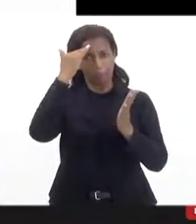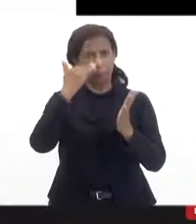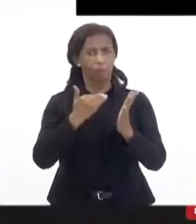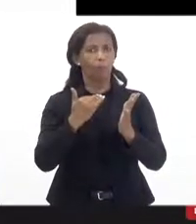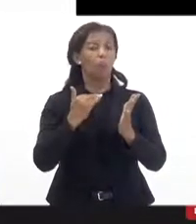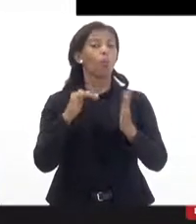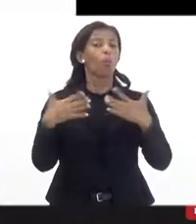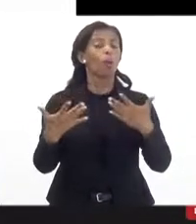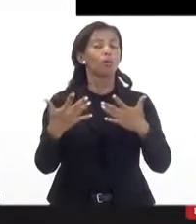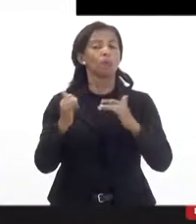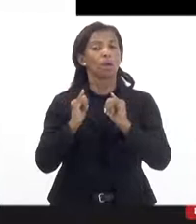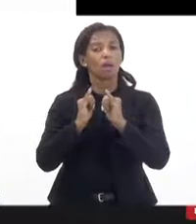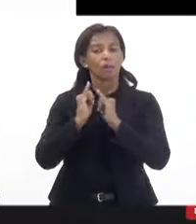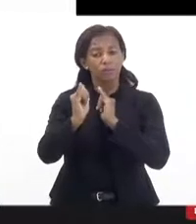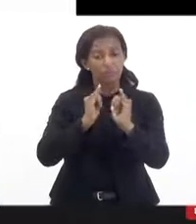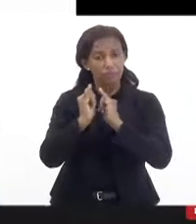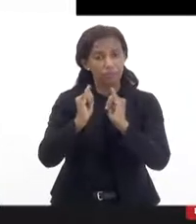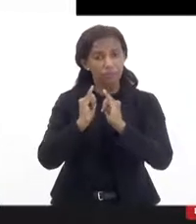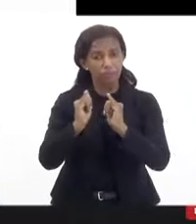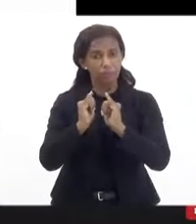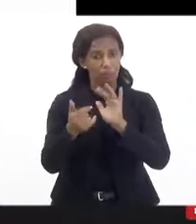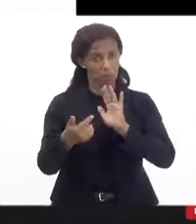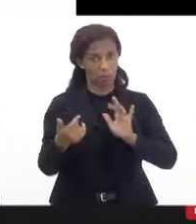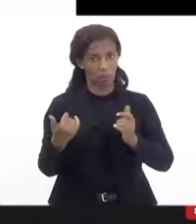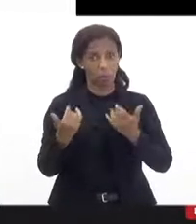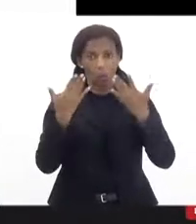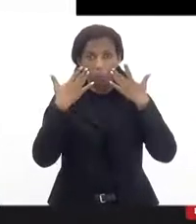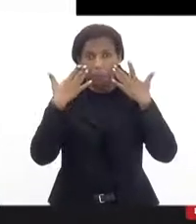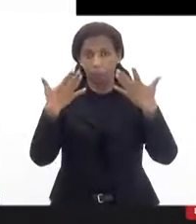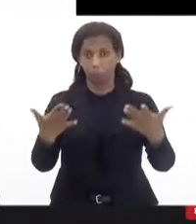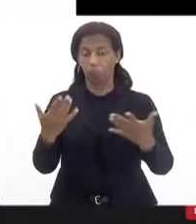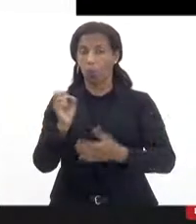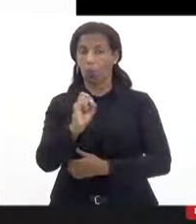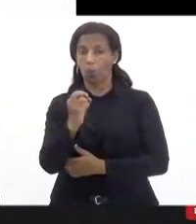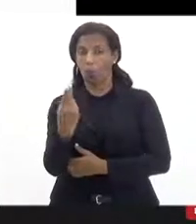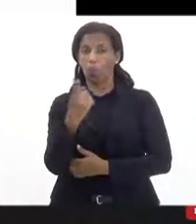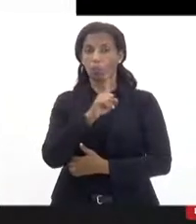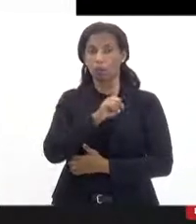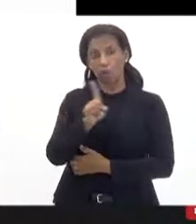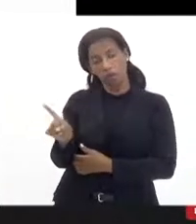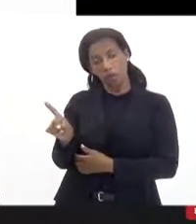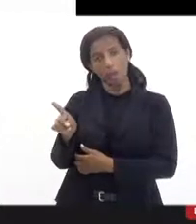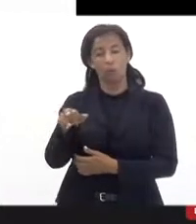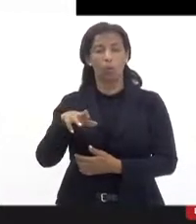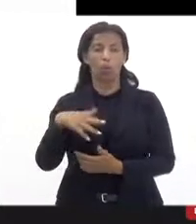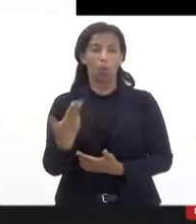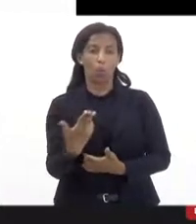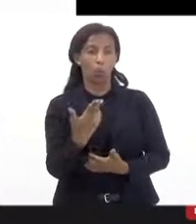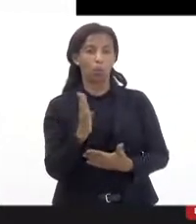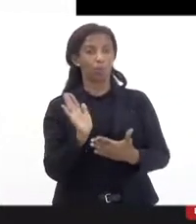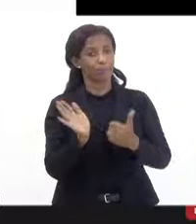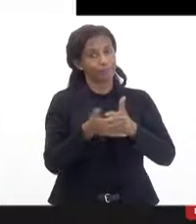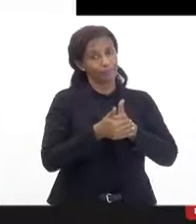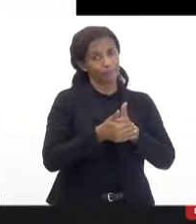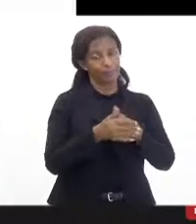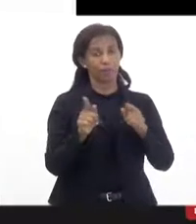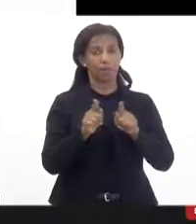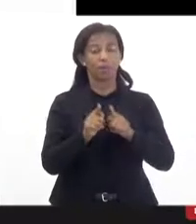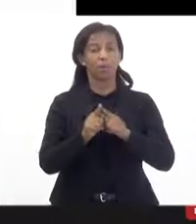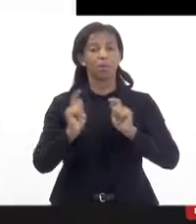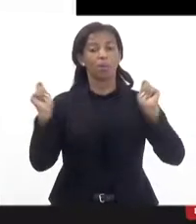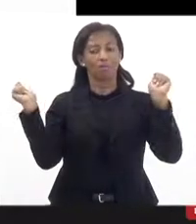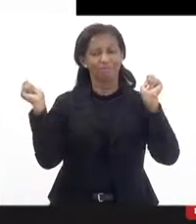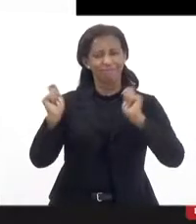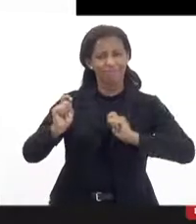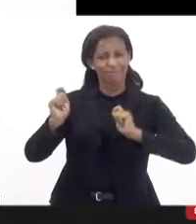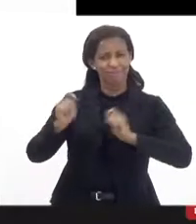essa informação é exposta ou não, né, ou quando ela está exposta ou quando ela está omissa, quando ela for